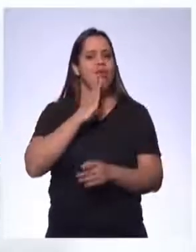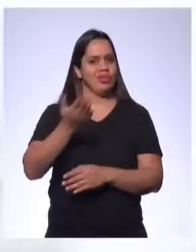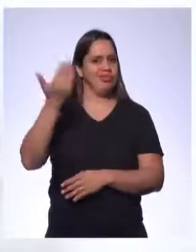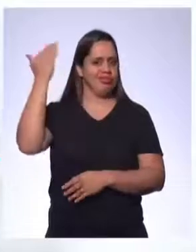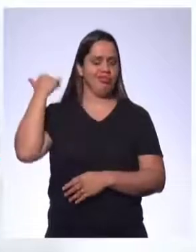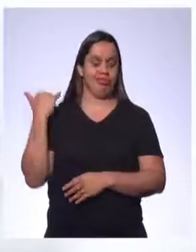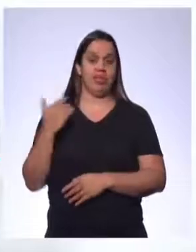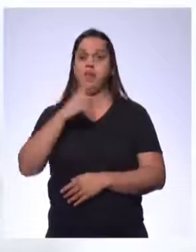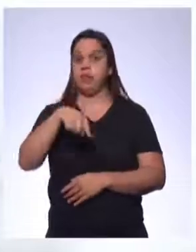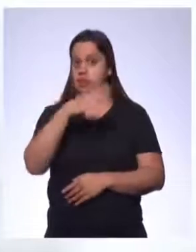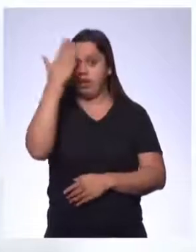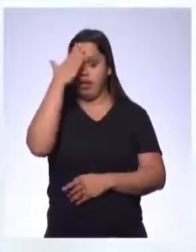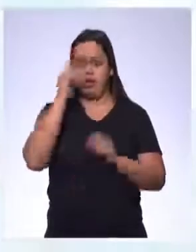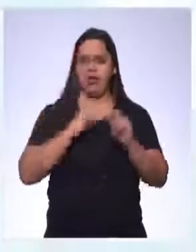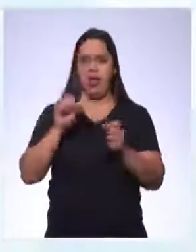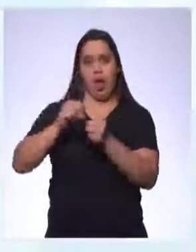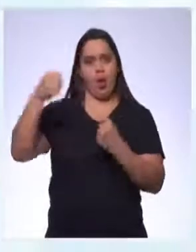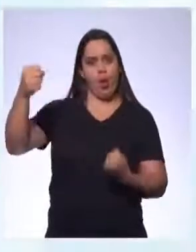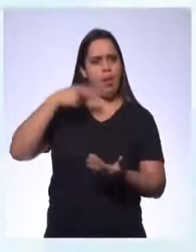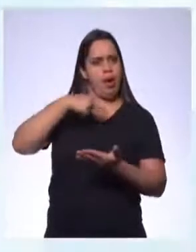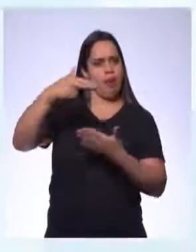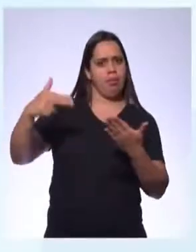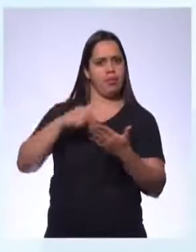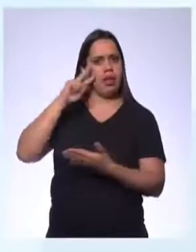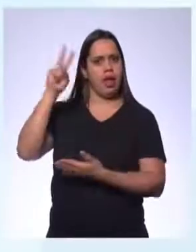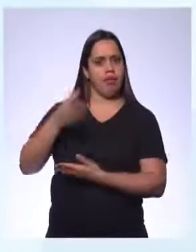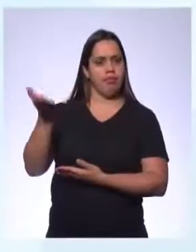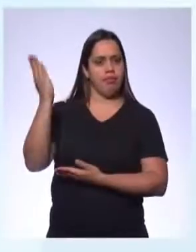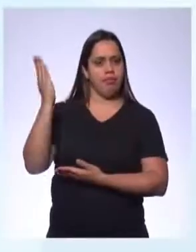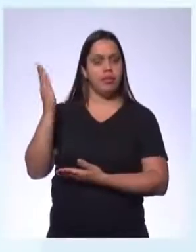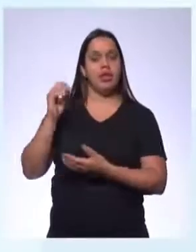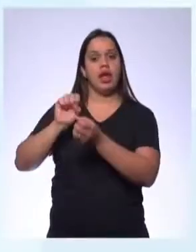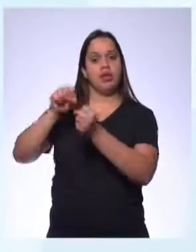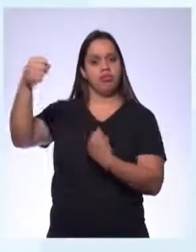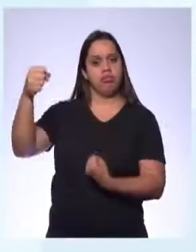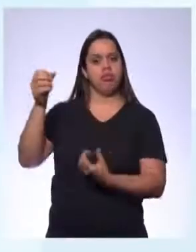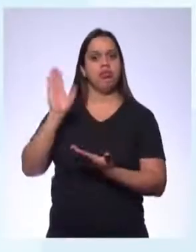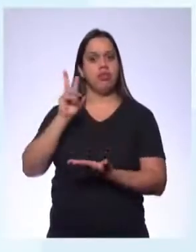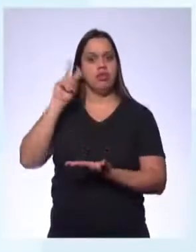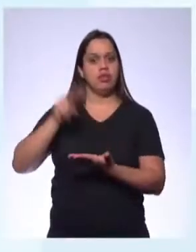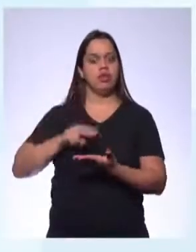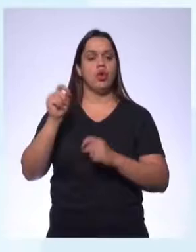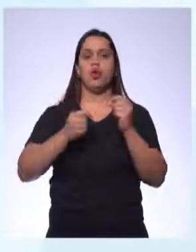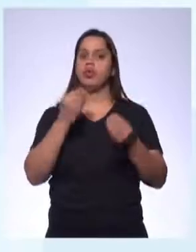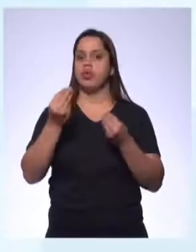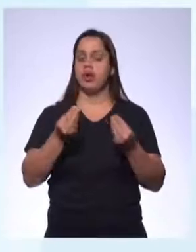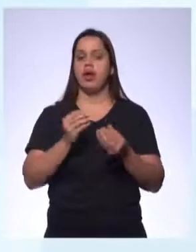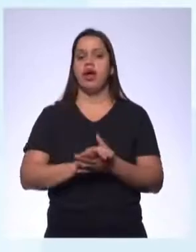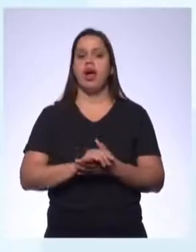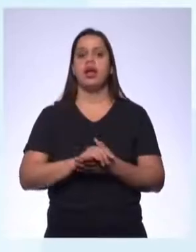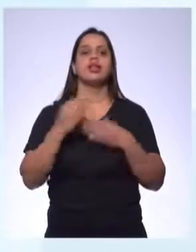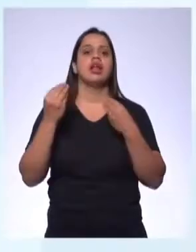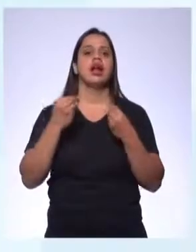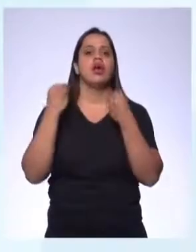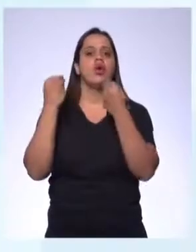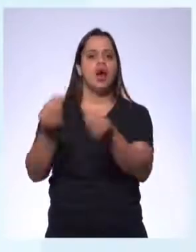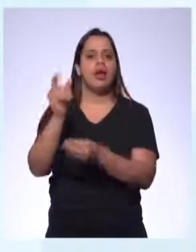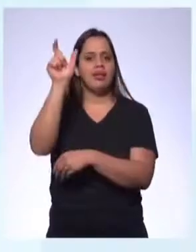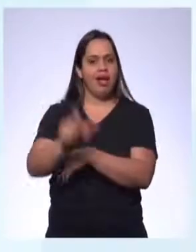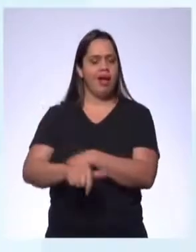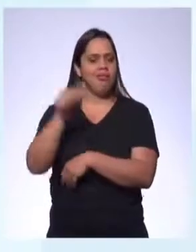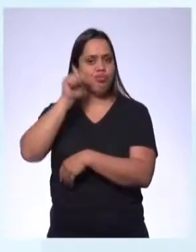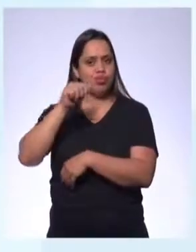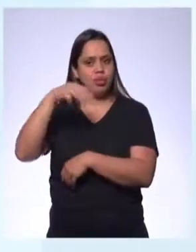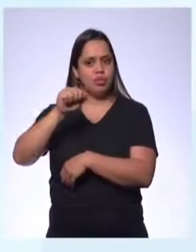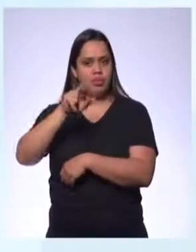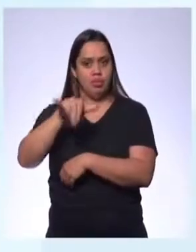vocês saberem aí, tem um mapazinho da Turquia, tá bom? E então a gente dá aí os créditos a Mary Montagu por